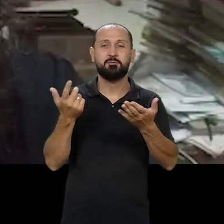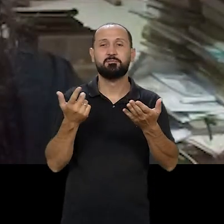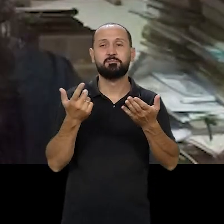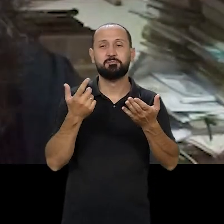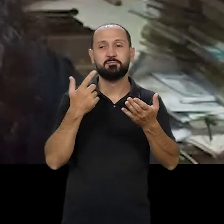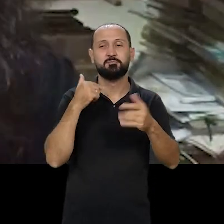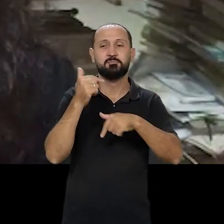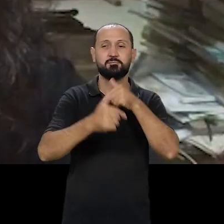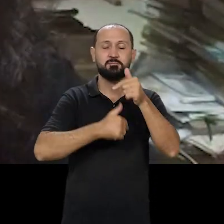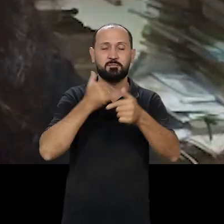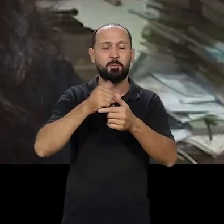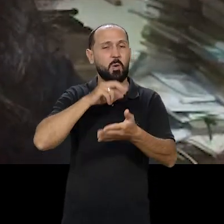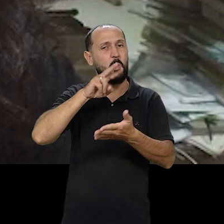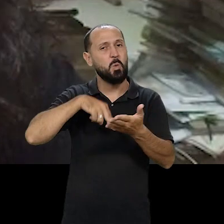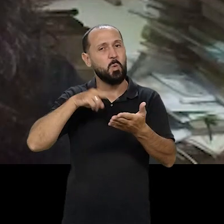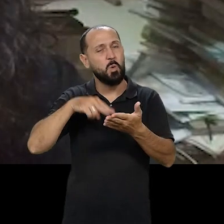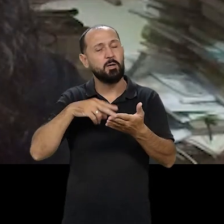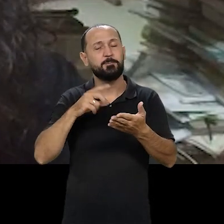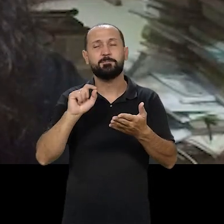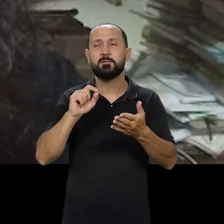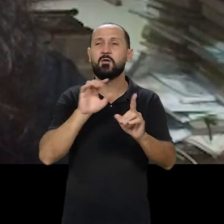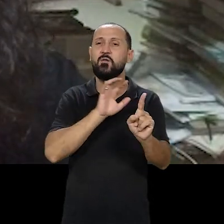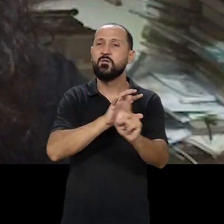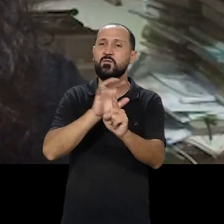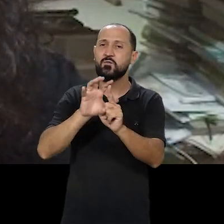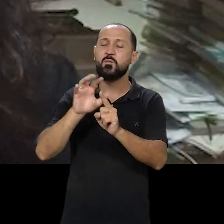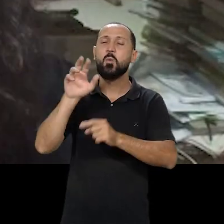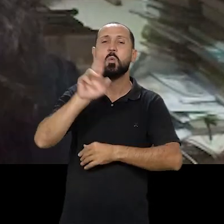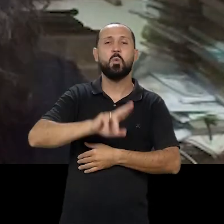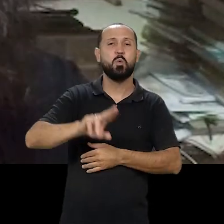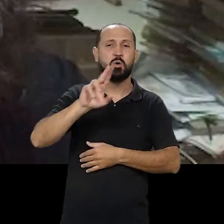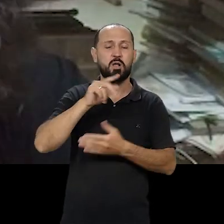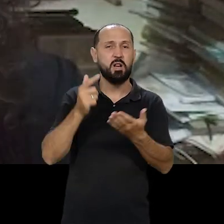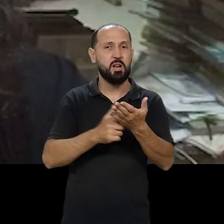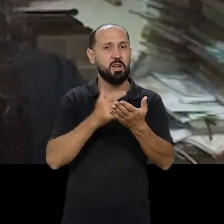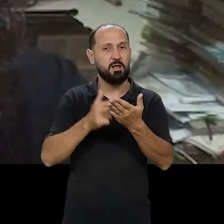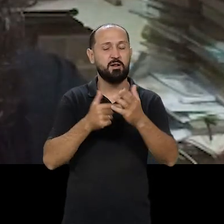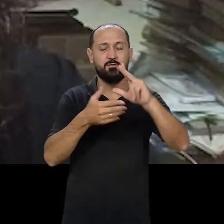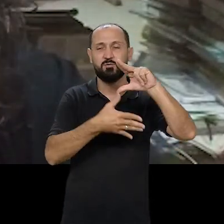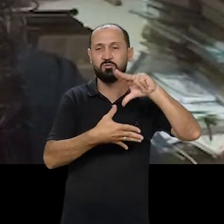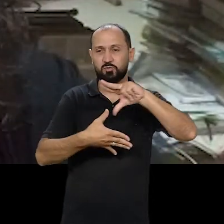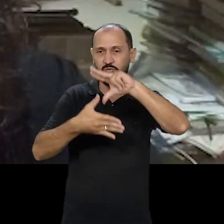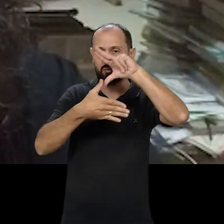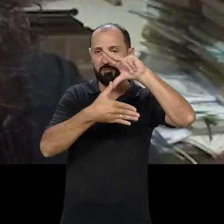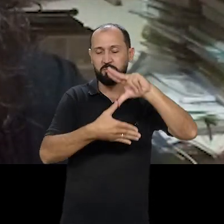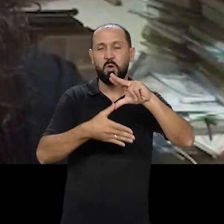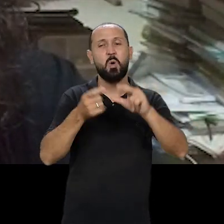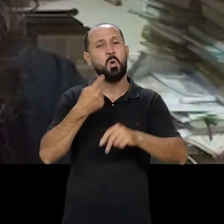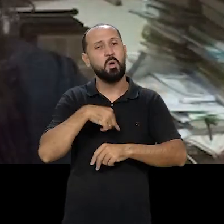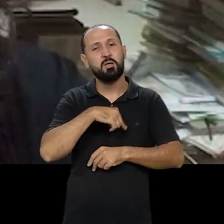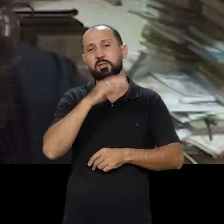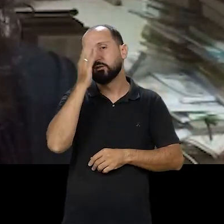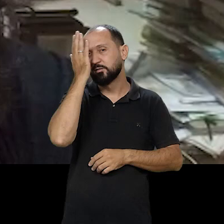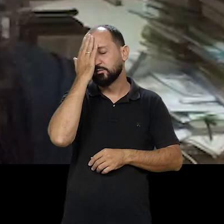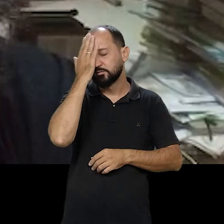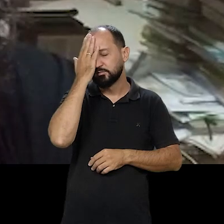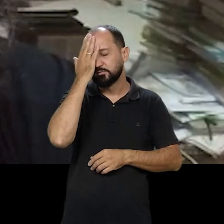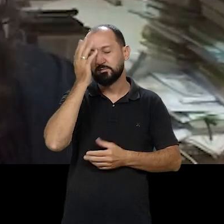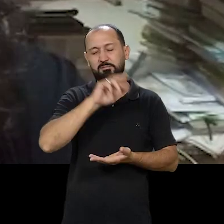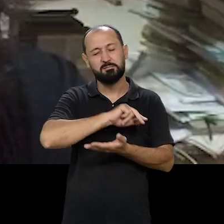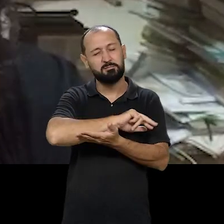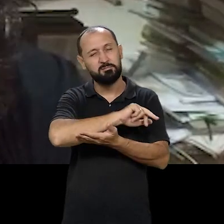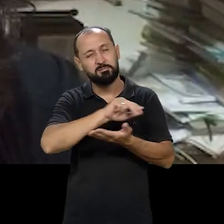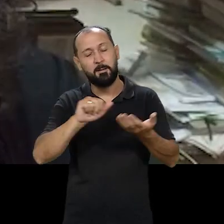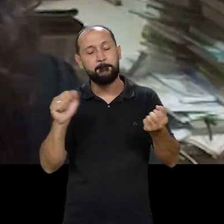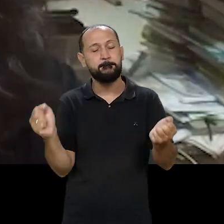de livros e de atividades de leitura que fomentem o consumo de obras latino-americanas, que a gente sabe que são